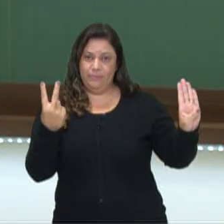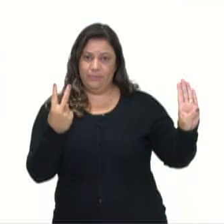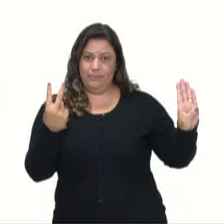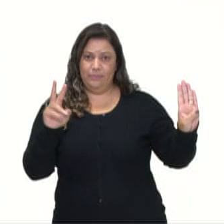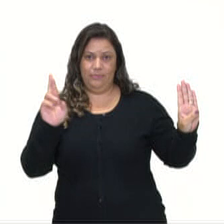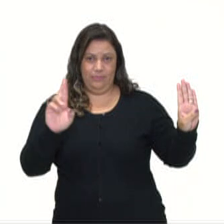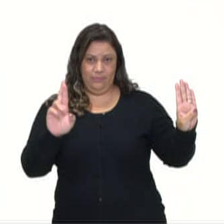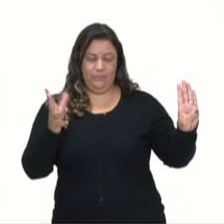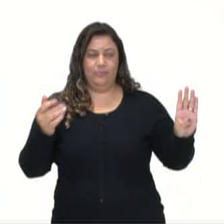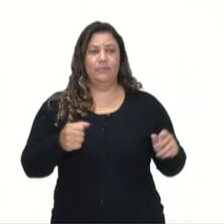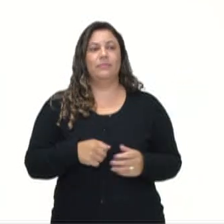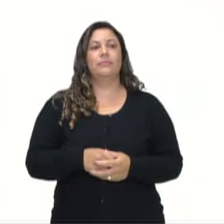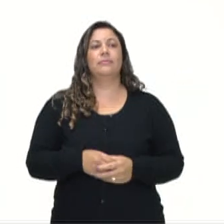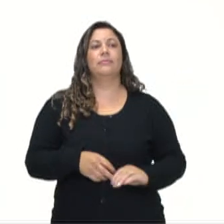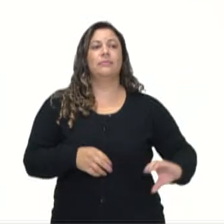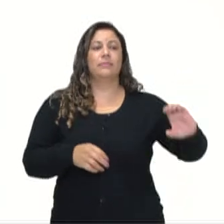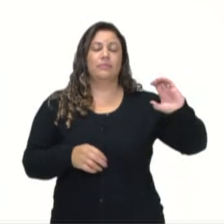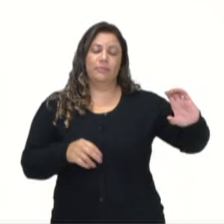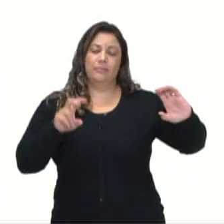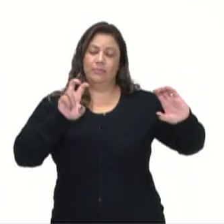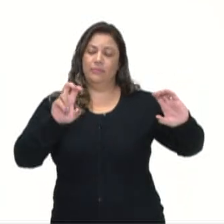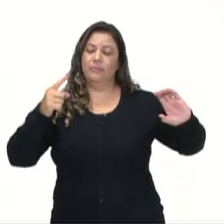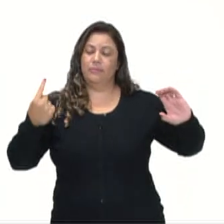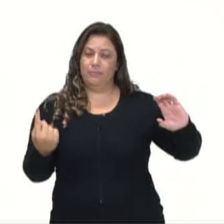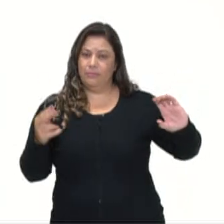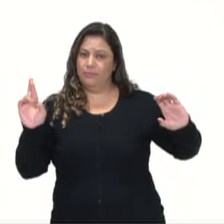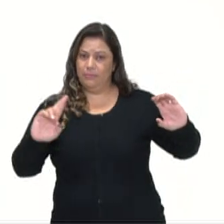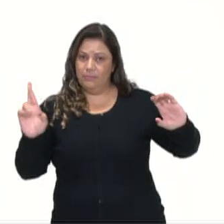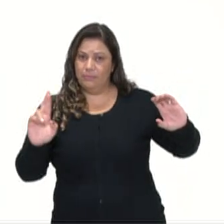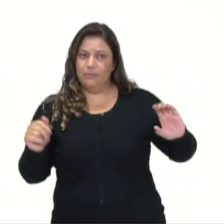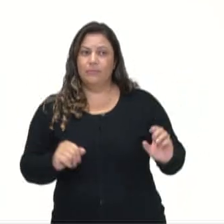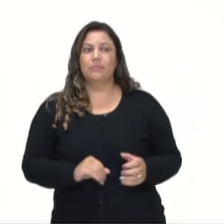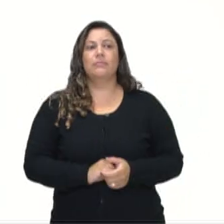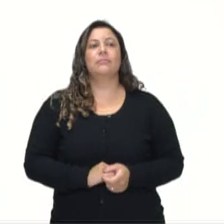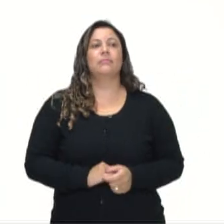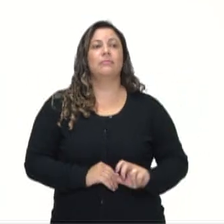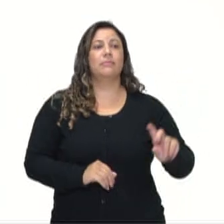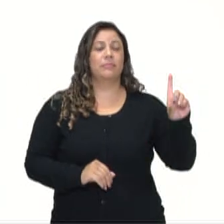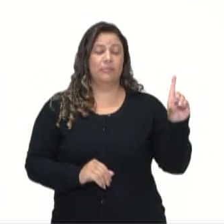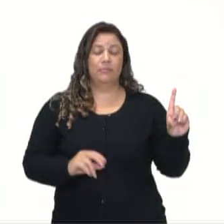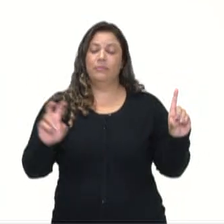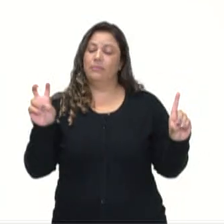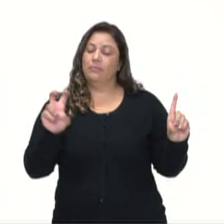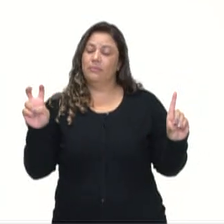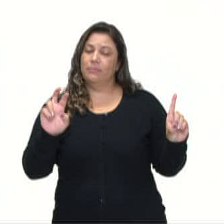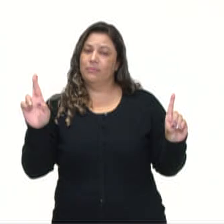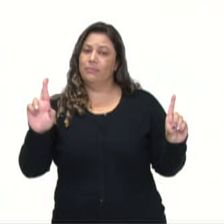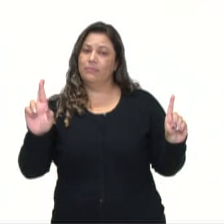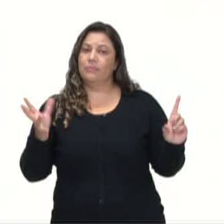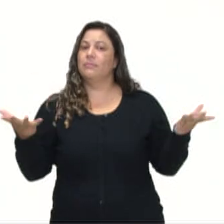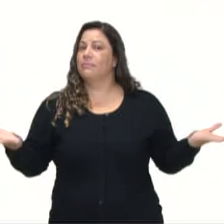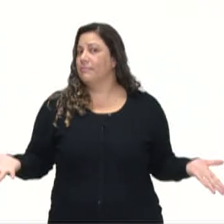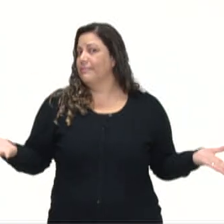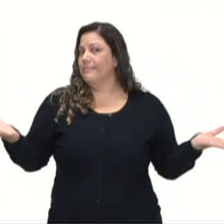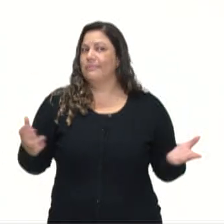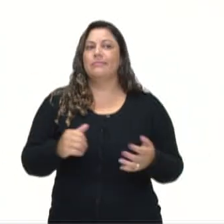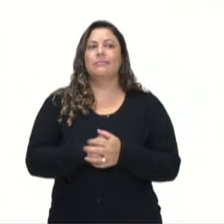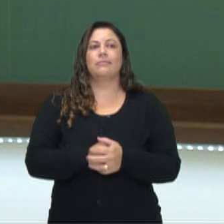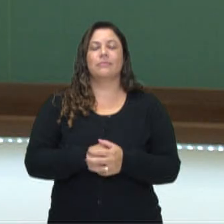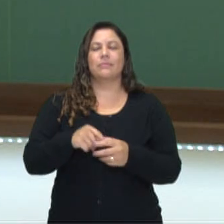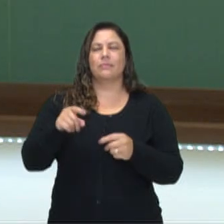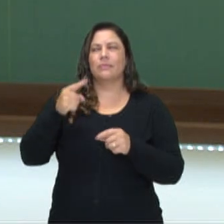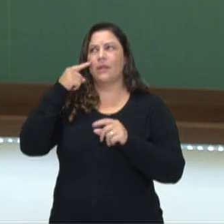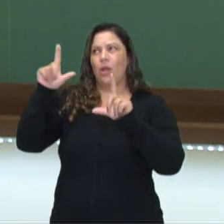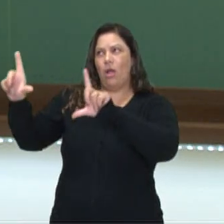B, R$22. Letra C, R$51. Ou a letra D, R$55. A prof